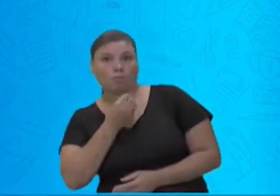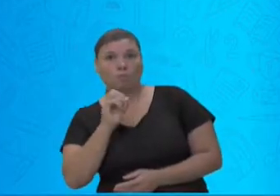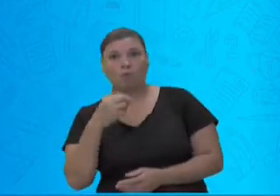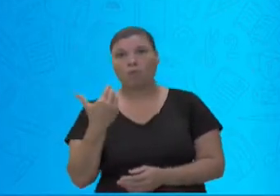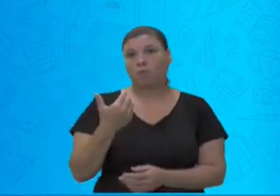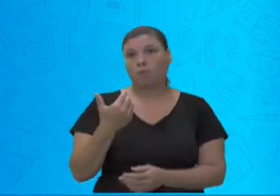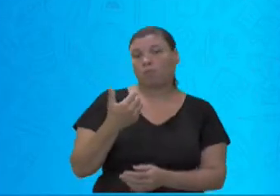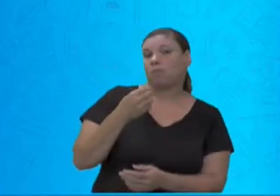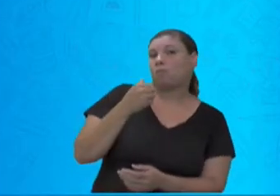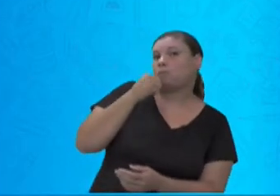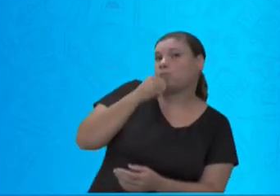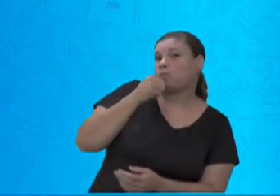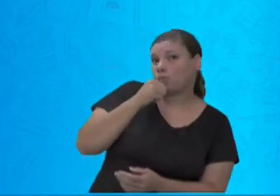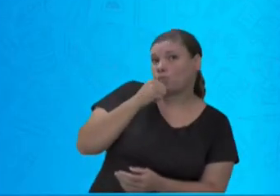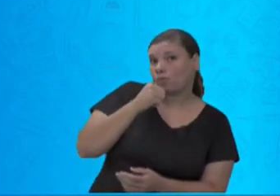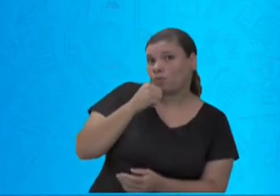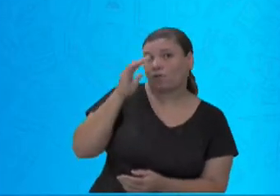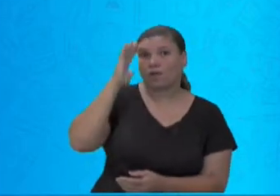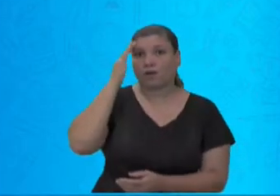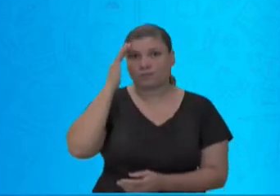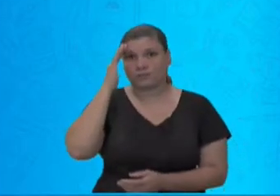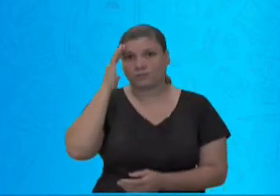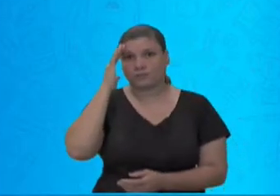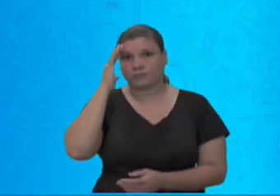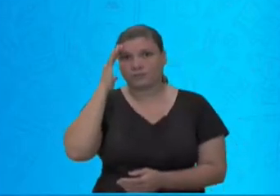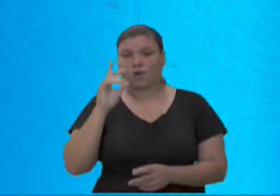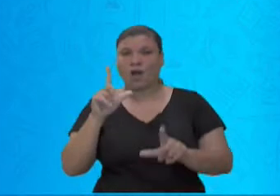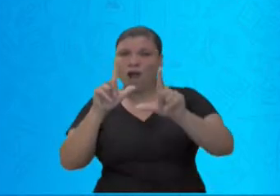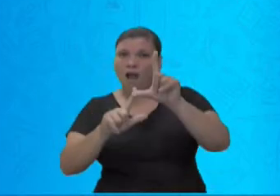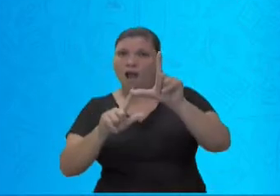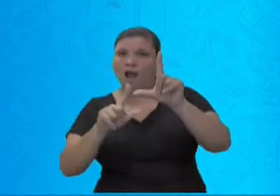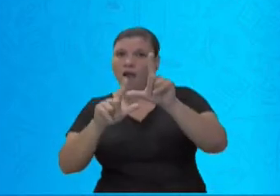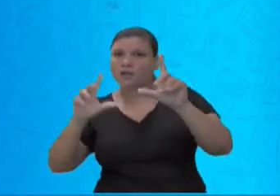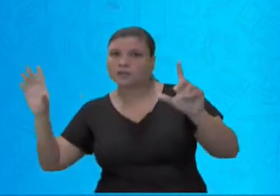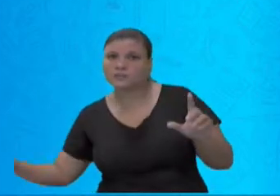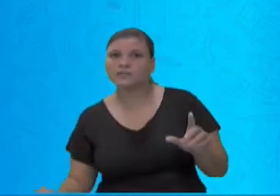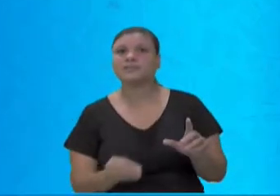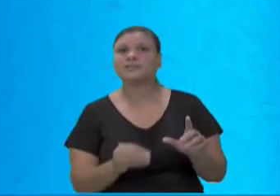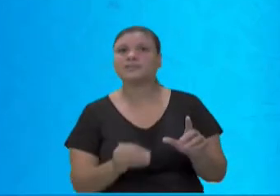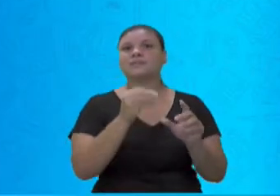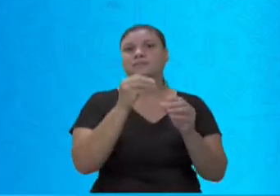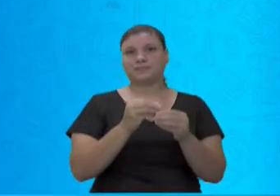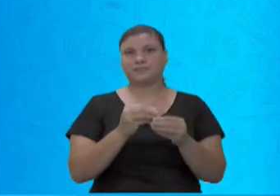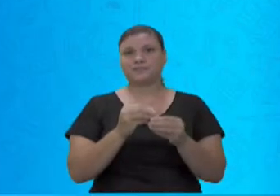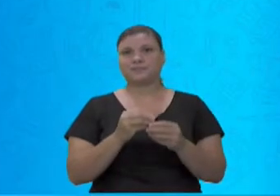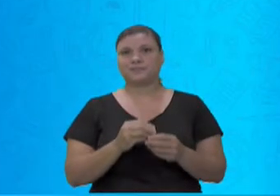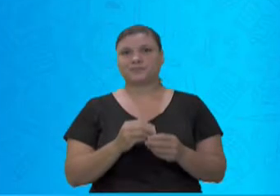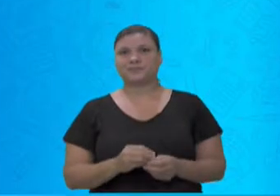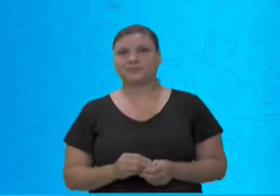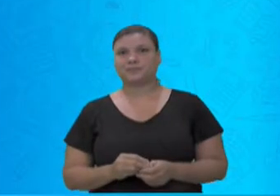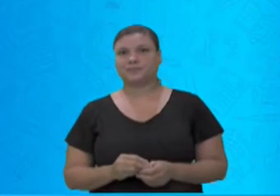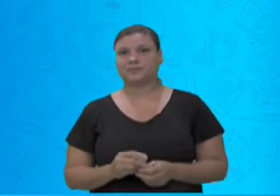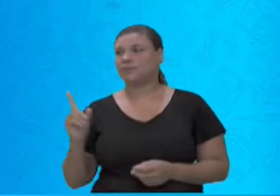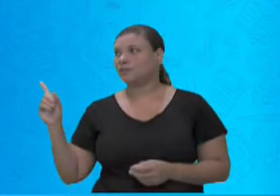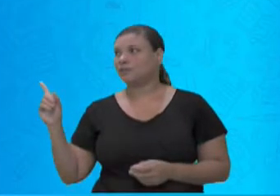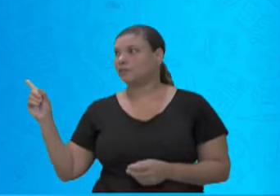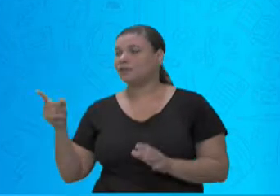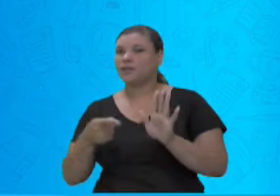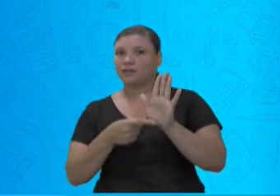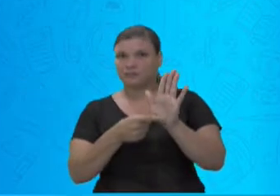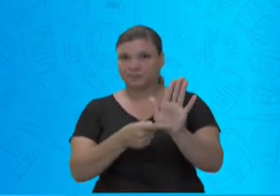eles receberam o acréscimo. Acréscimo de quê que a gente pode identificar aqui então?